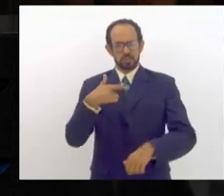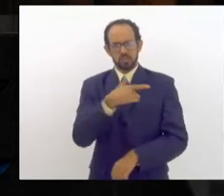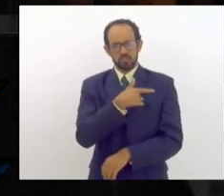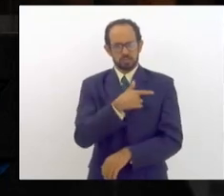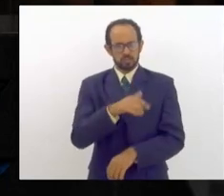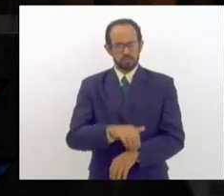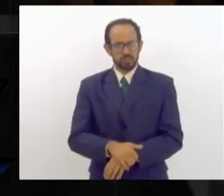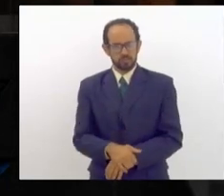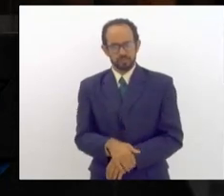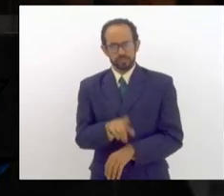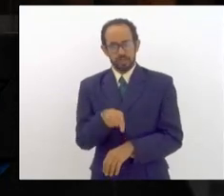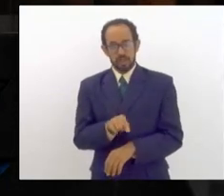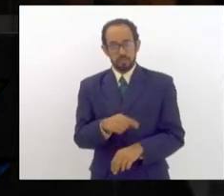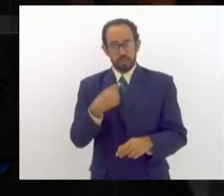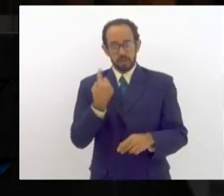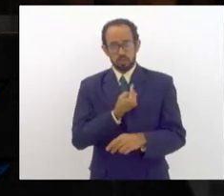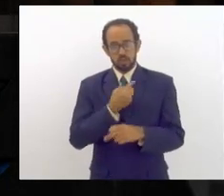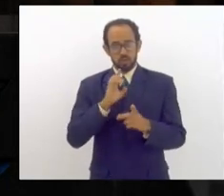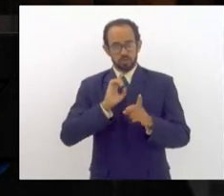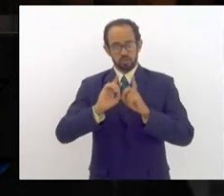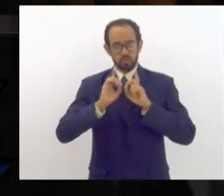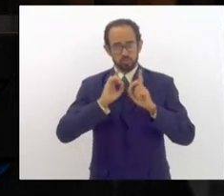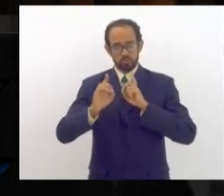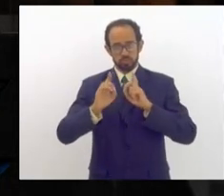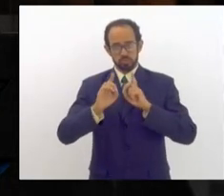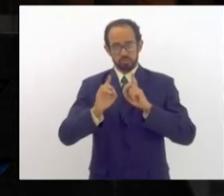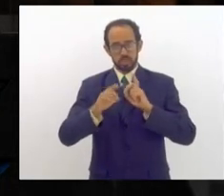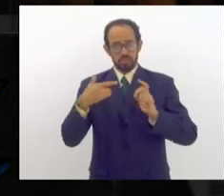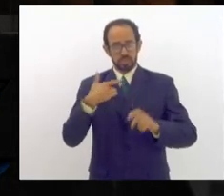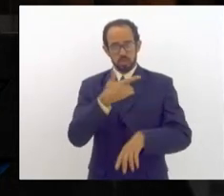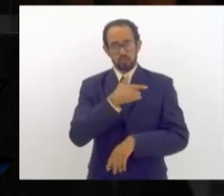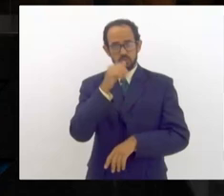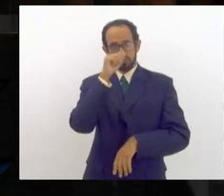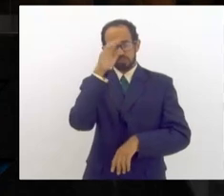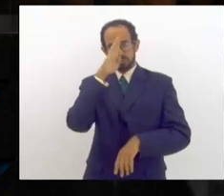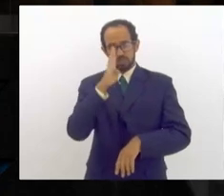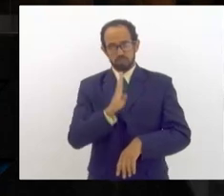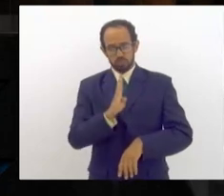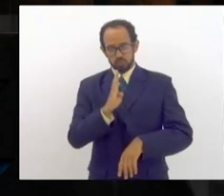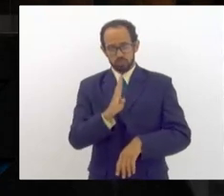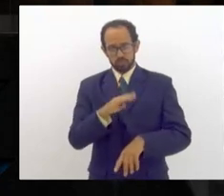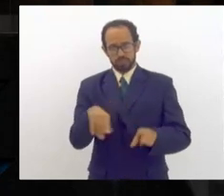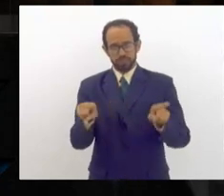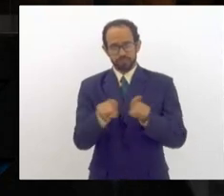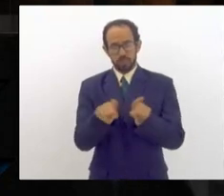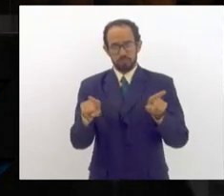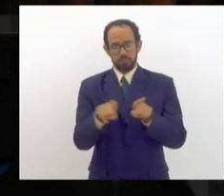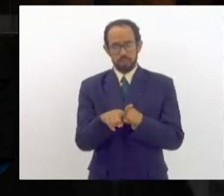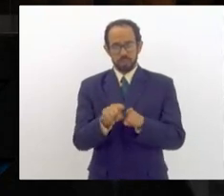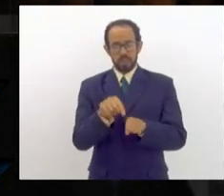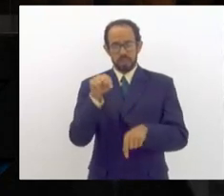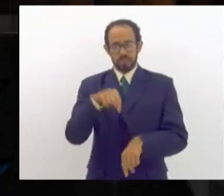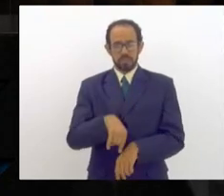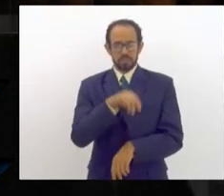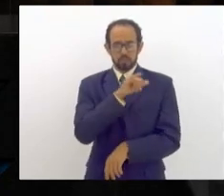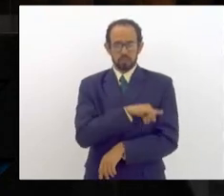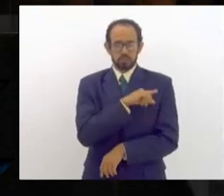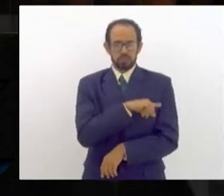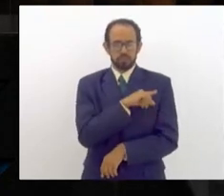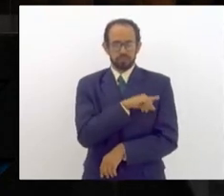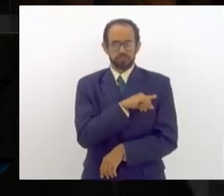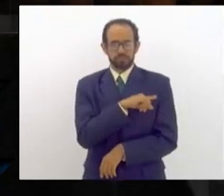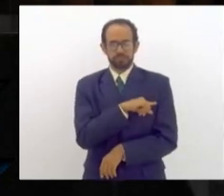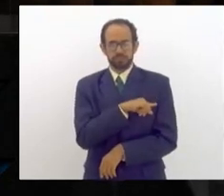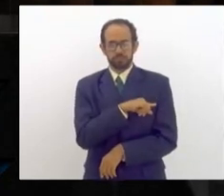é presente discutir a saúde no Brasil a saúde aqui no Rio de Janeiro